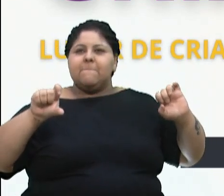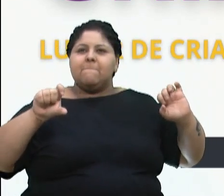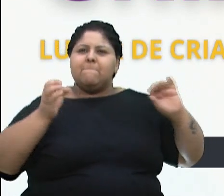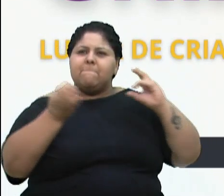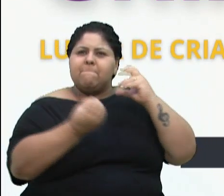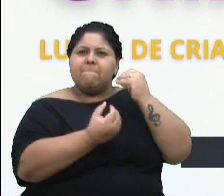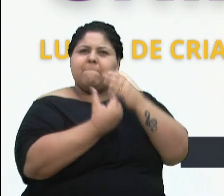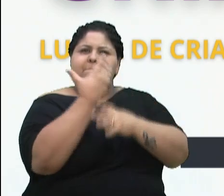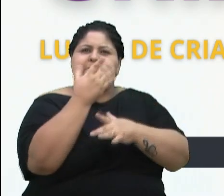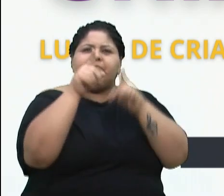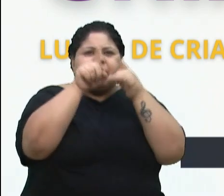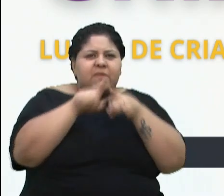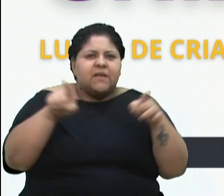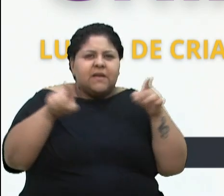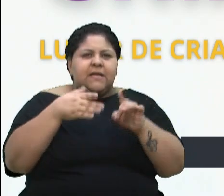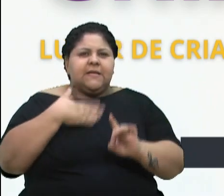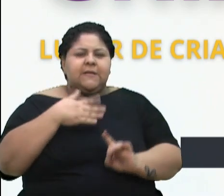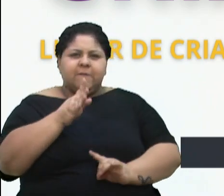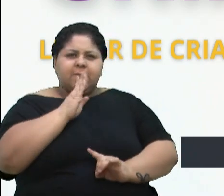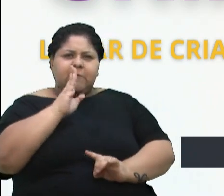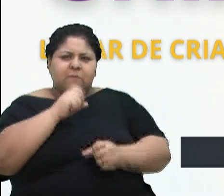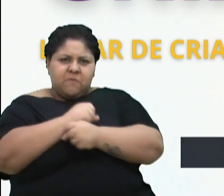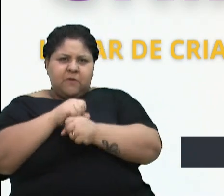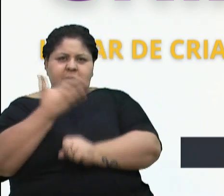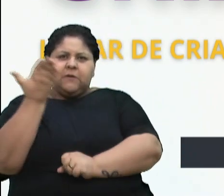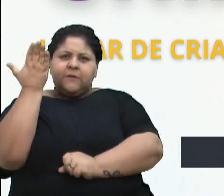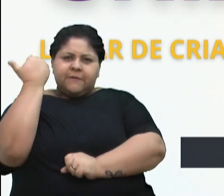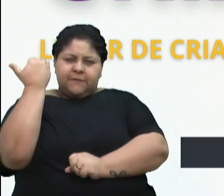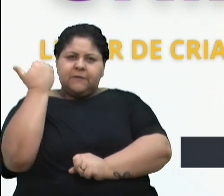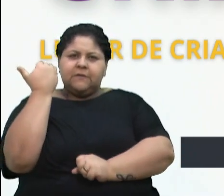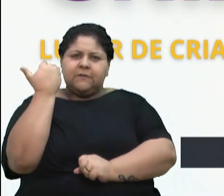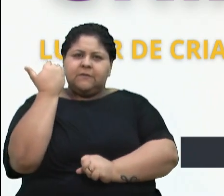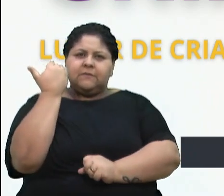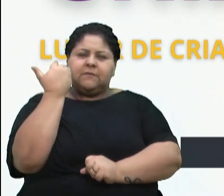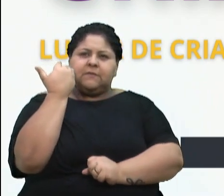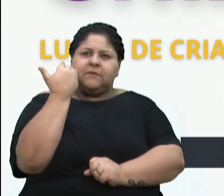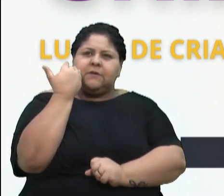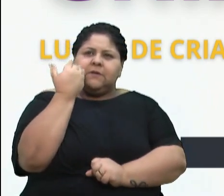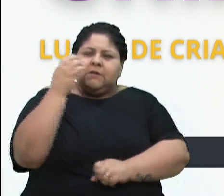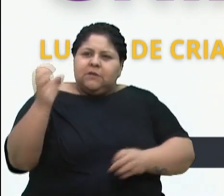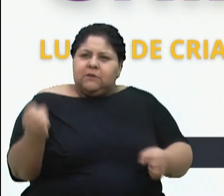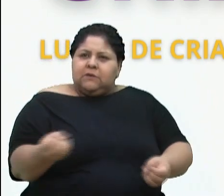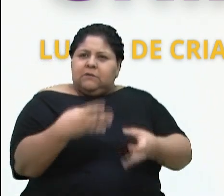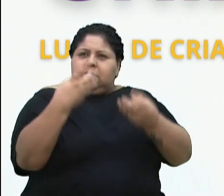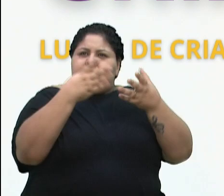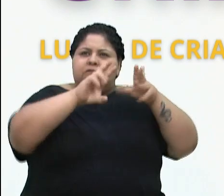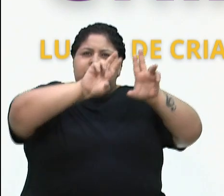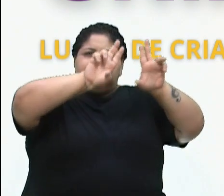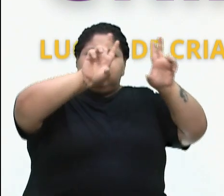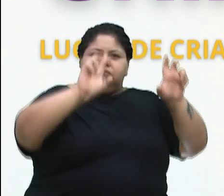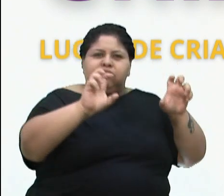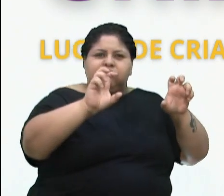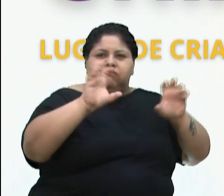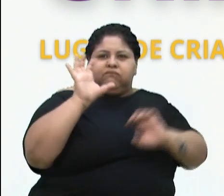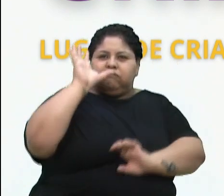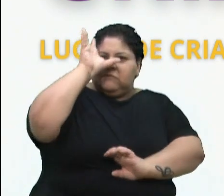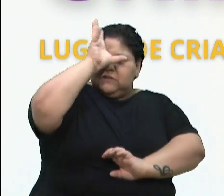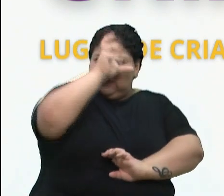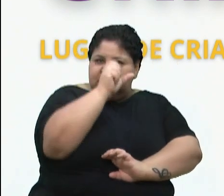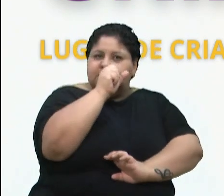uma música que eu conheci o ano passado, num evento sobre a